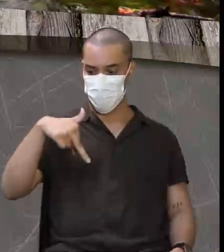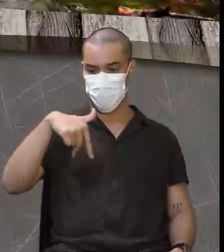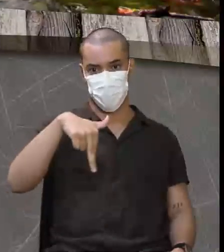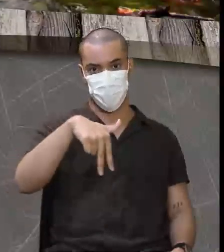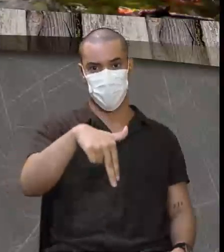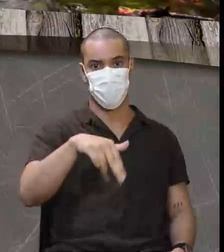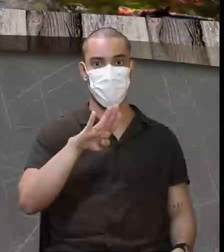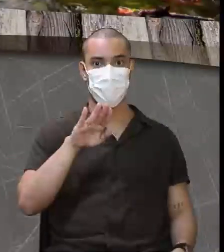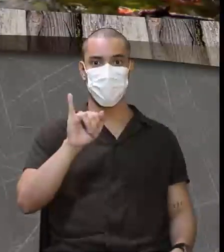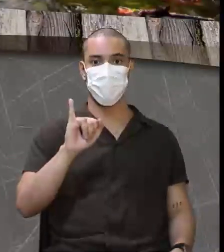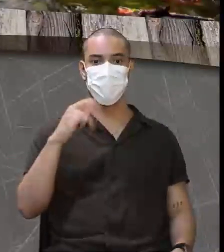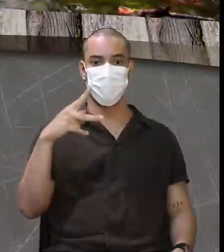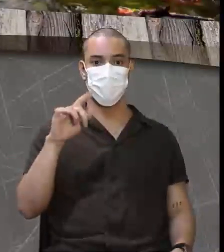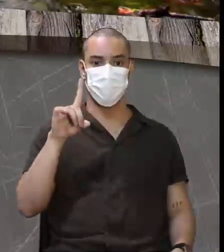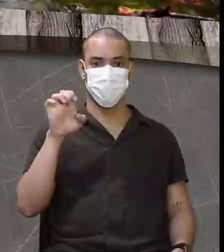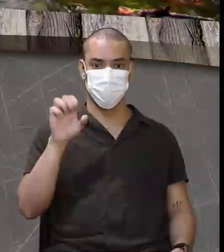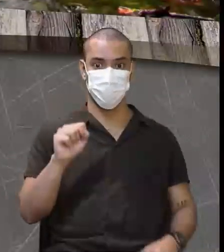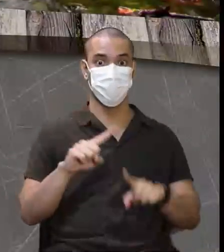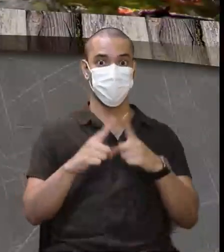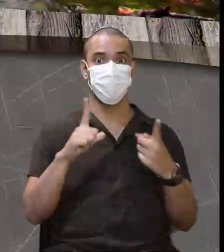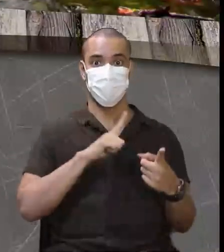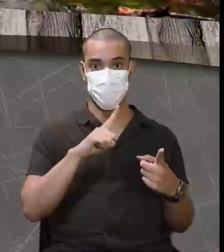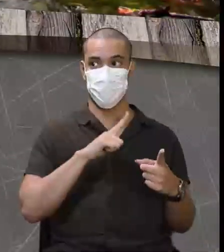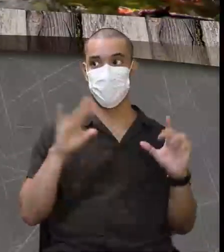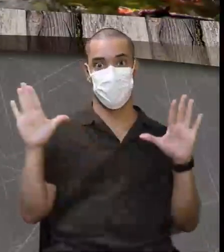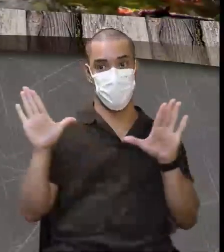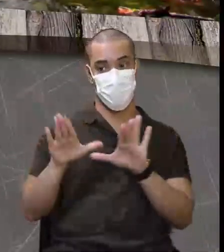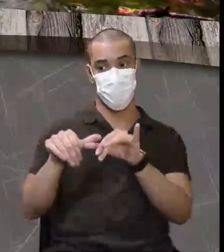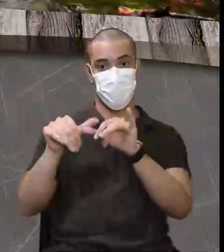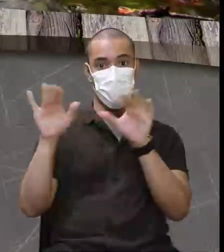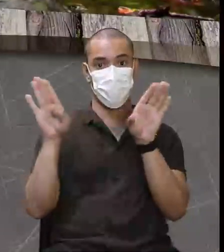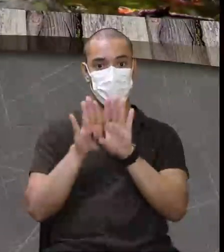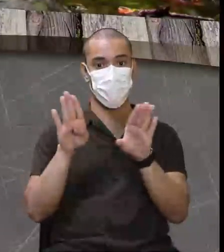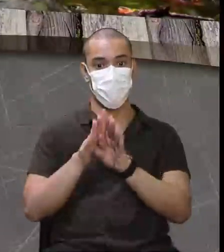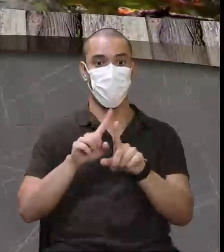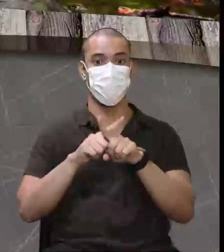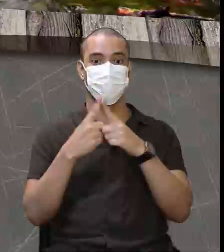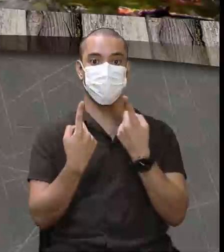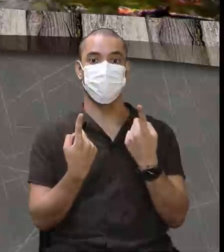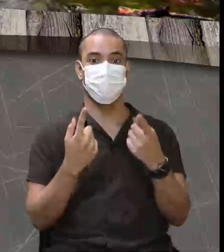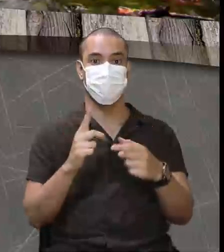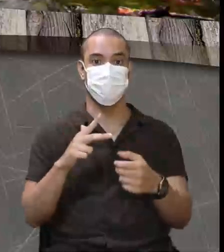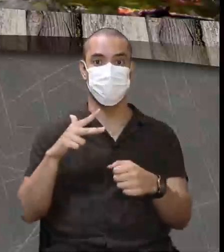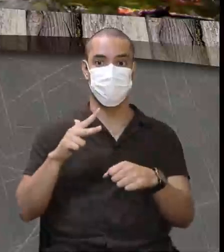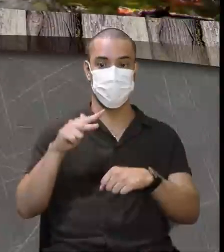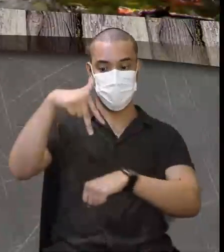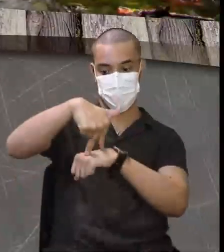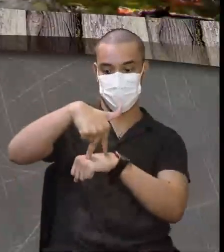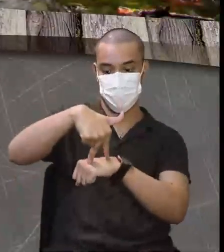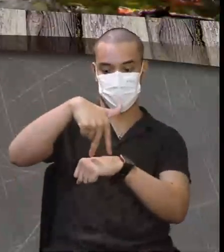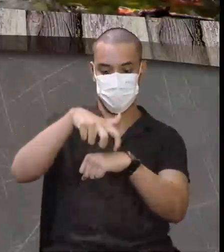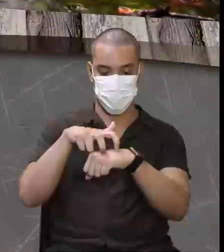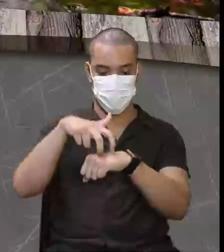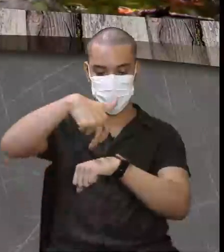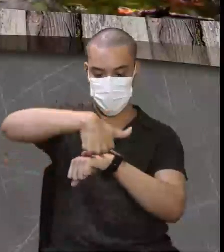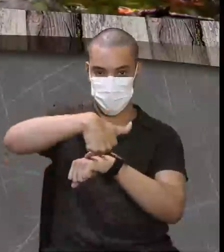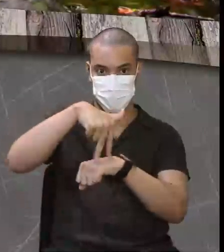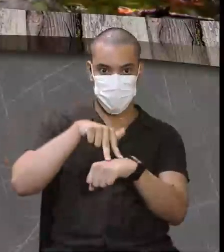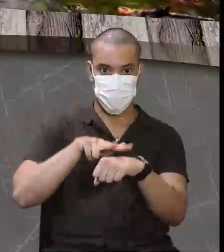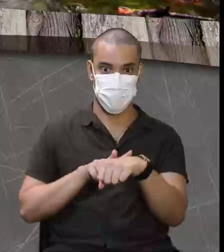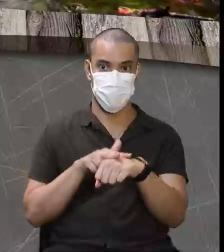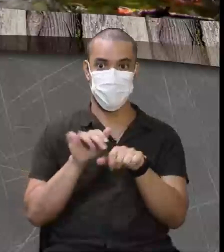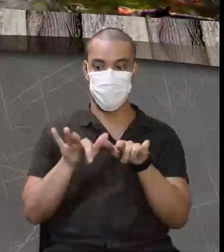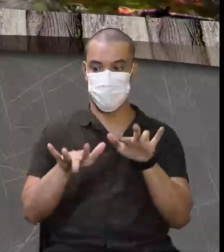pernas, somos bípedes. Mas as aves também. Porém, o posicionamento desses pés, os